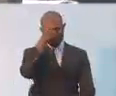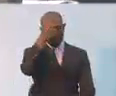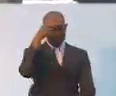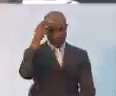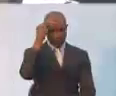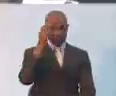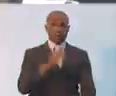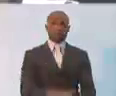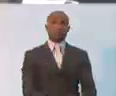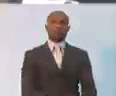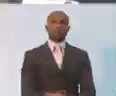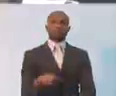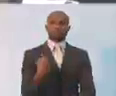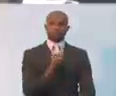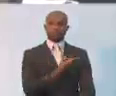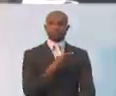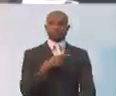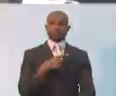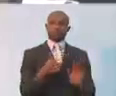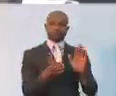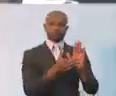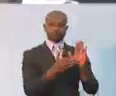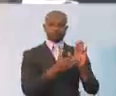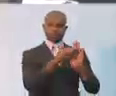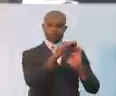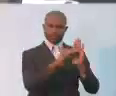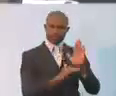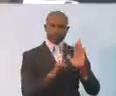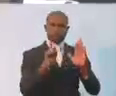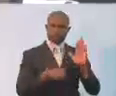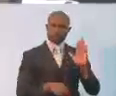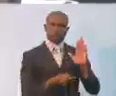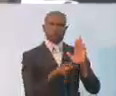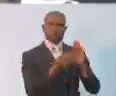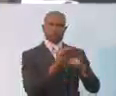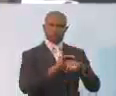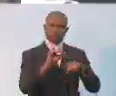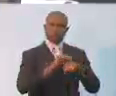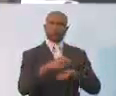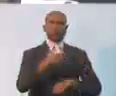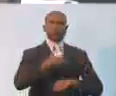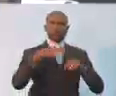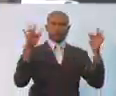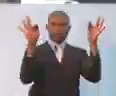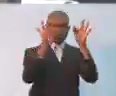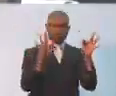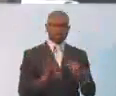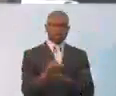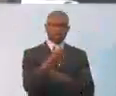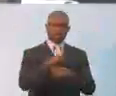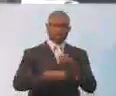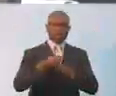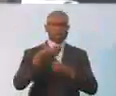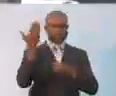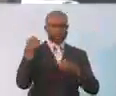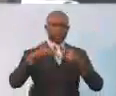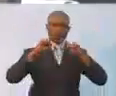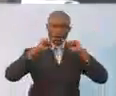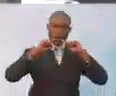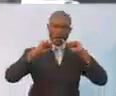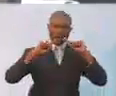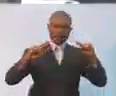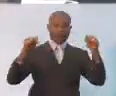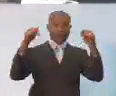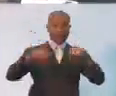Então é isso, gente. O que nós temos aqui são esses recursos. Estou otimista, fiquei mais feliz que o ano passado, eu até reclamei, né? Que